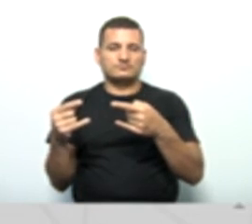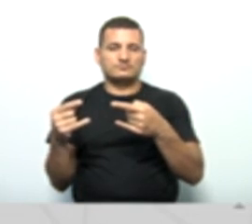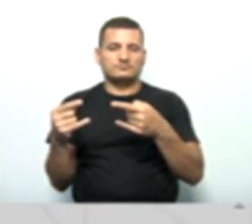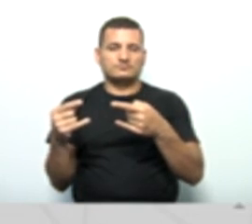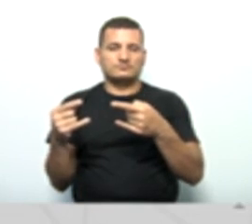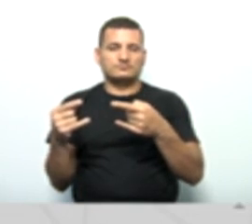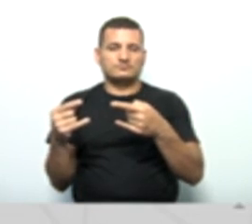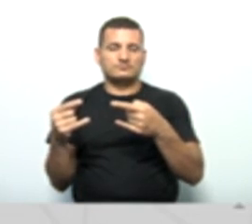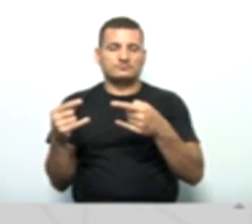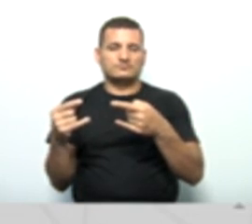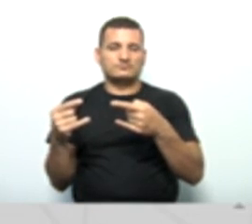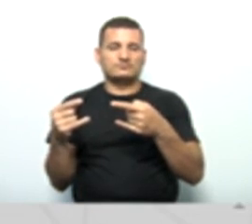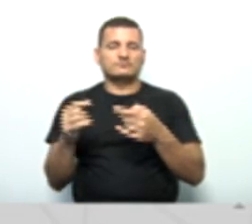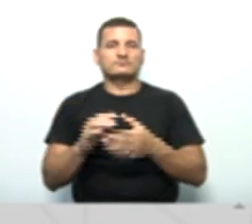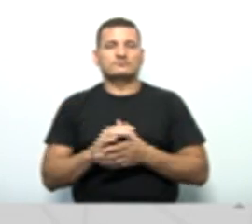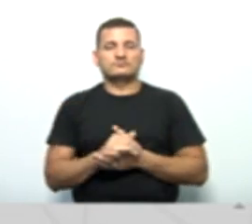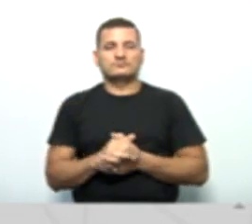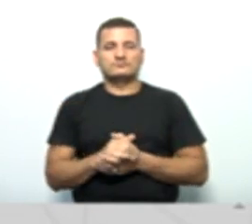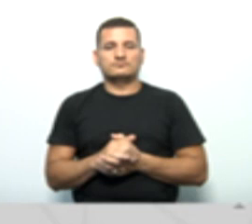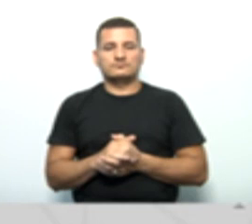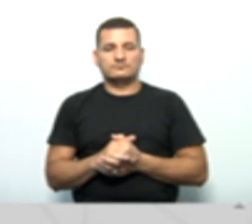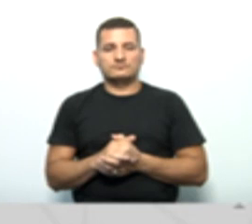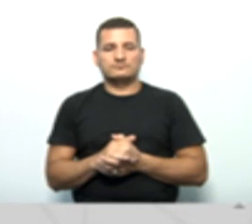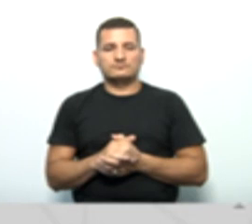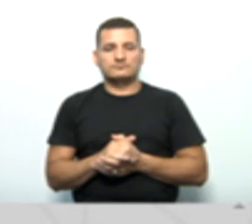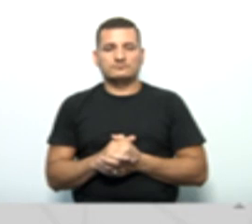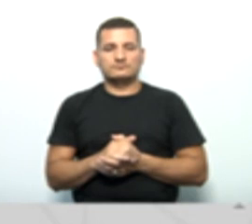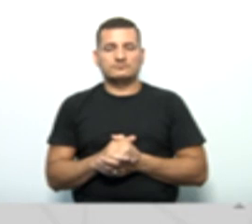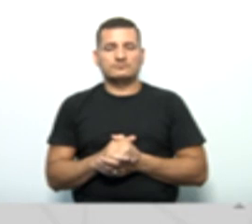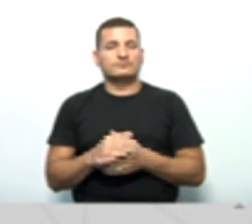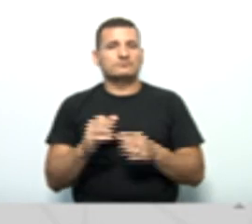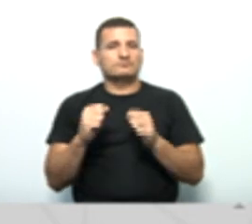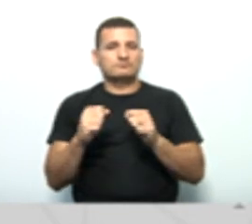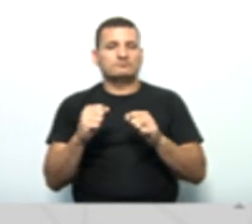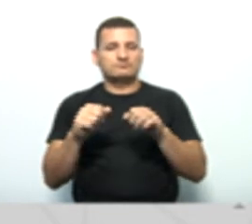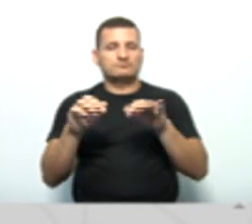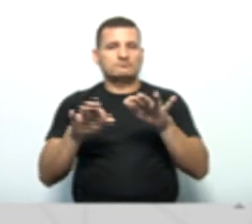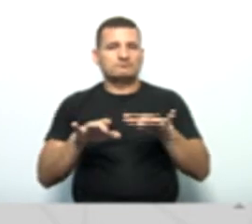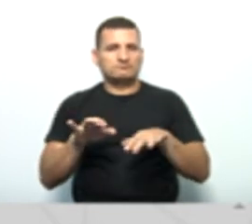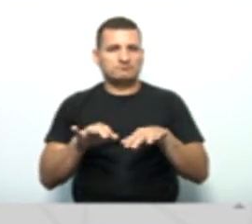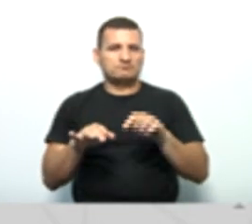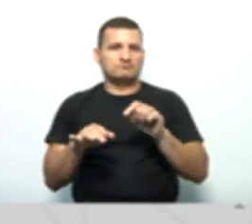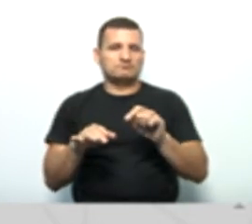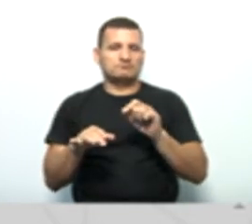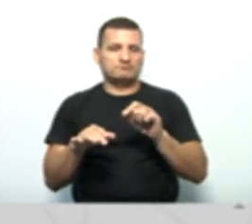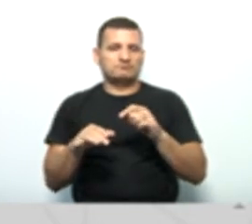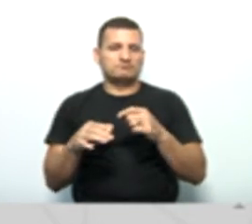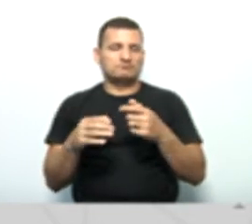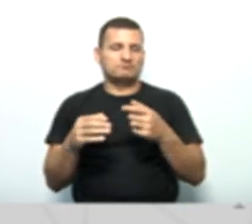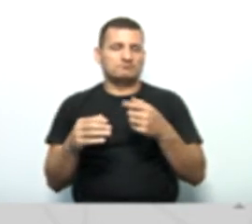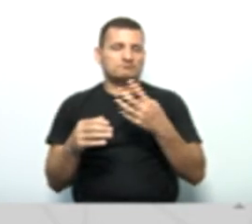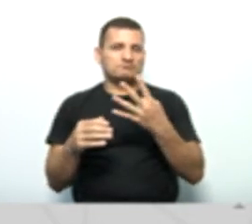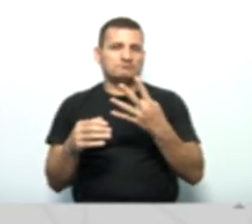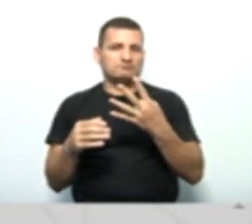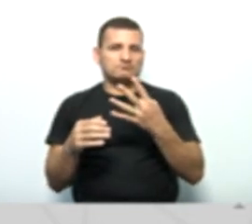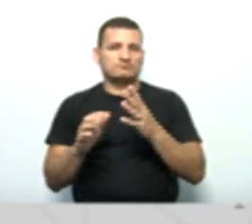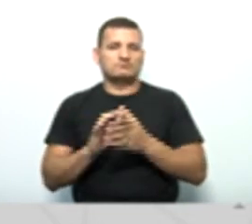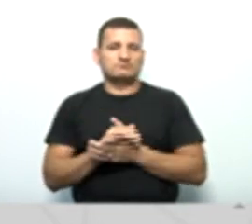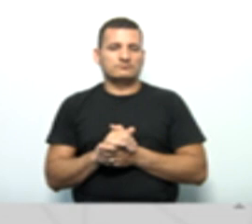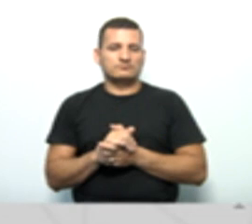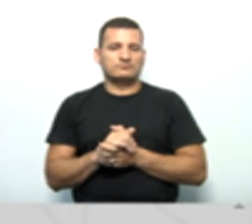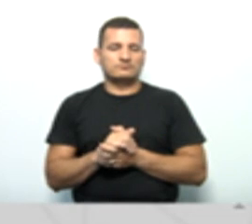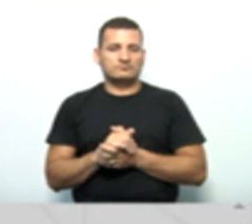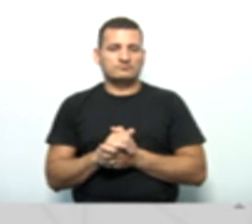É. E aí eu posso trabalhar com as 4 posições que eu tenho. As 4 posições que tem. Muito bem, isso mesmo. Eu